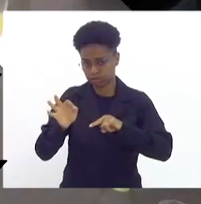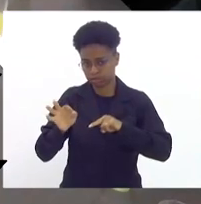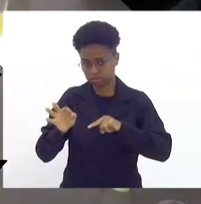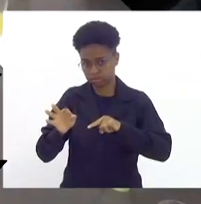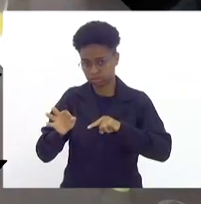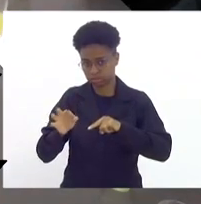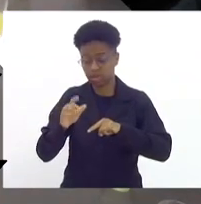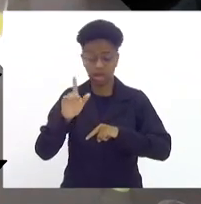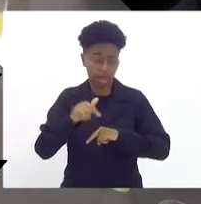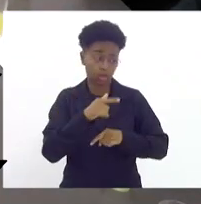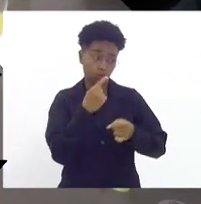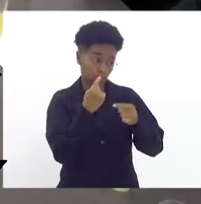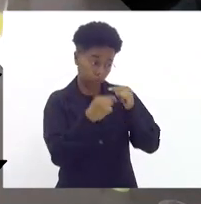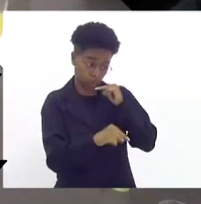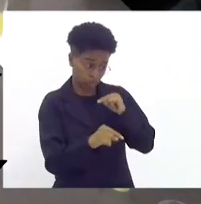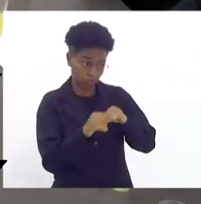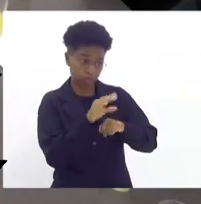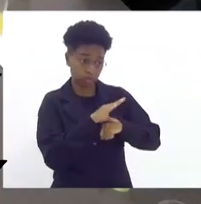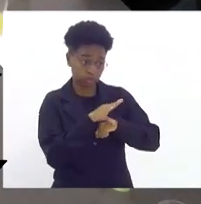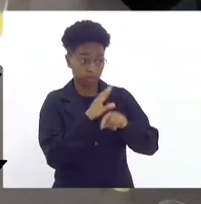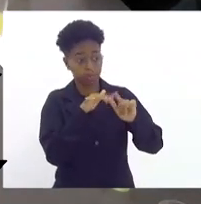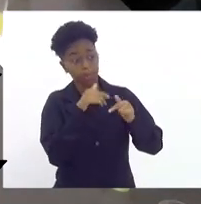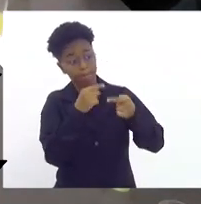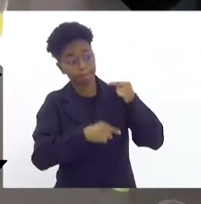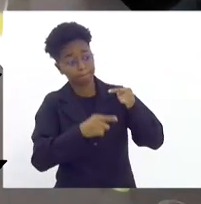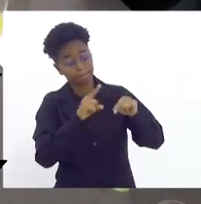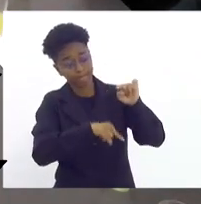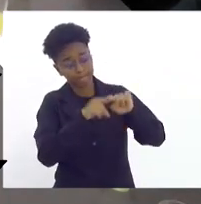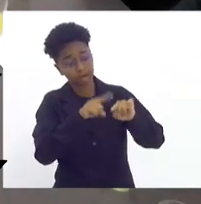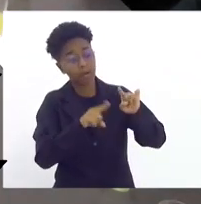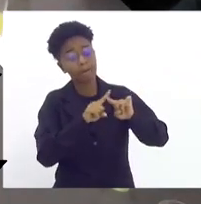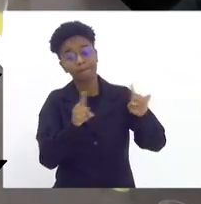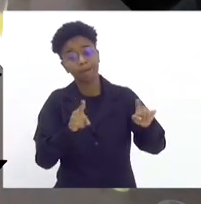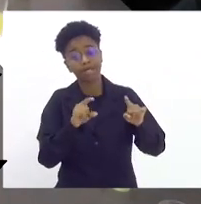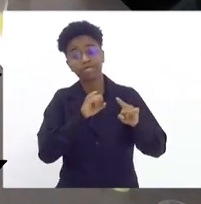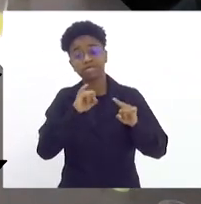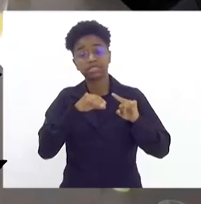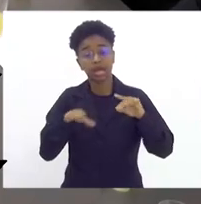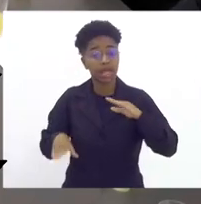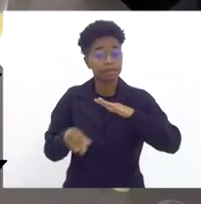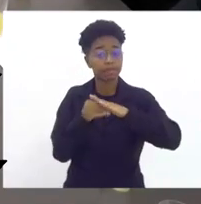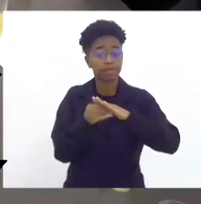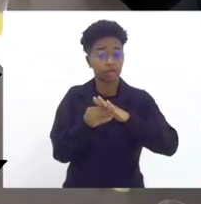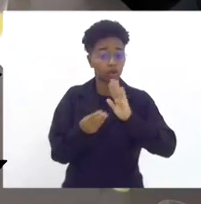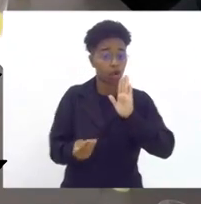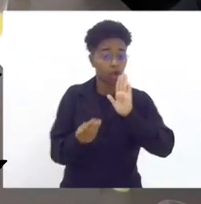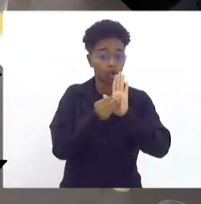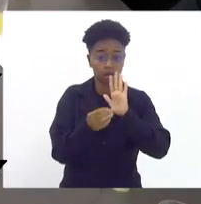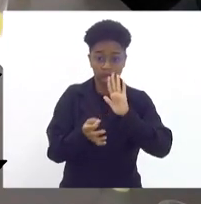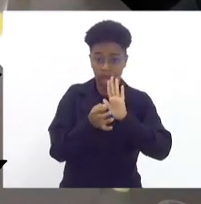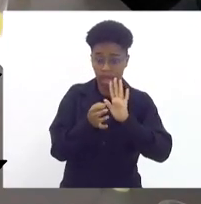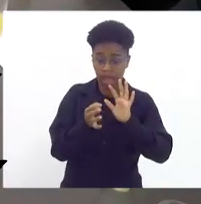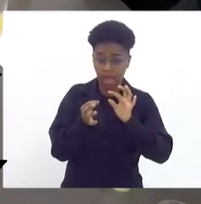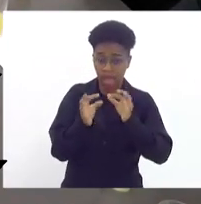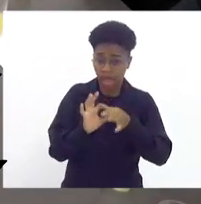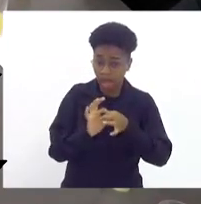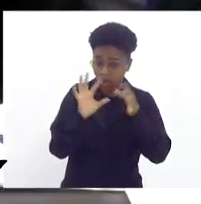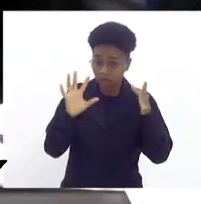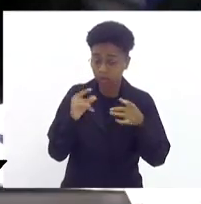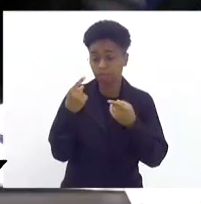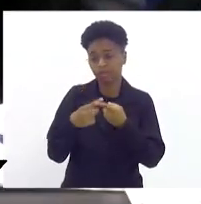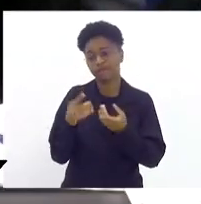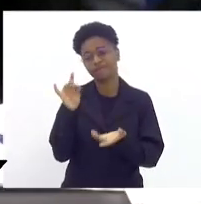É uma inconstitucionalidade material, mas que fica superada com a emenda autorizativa, porque ela, na